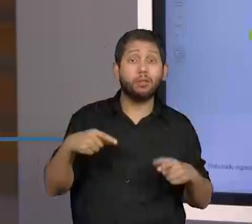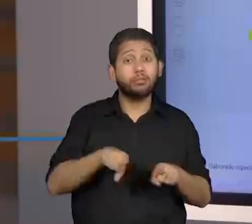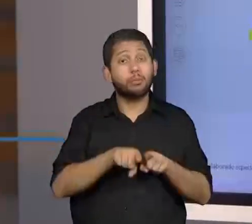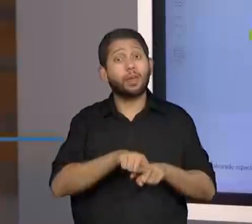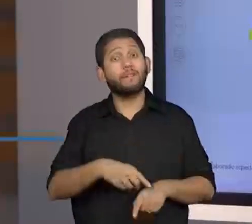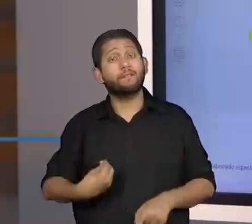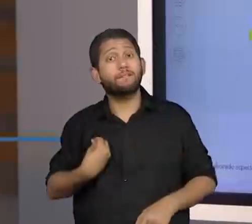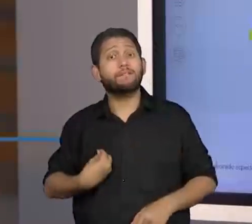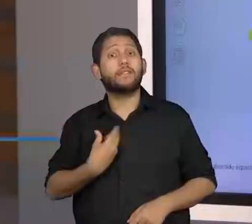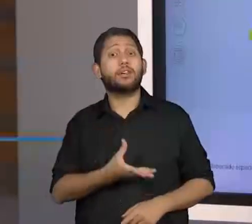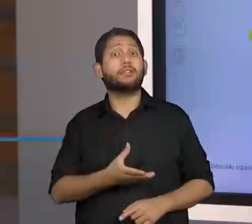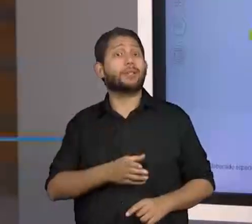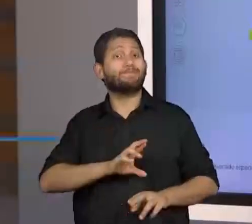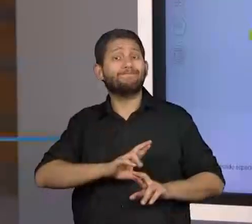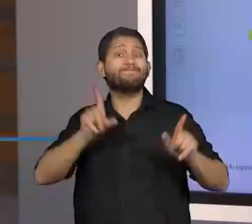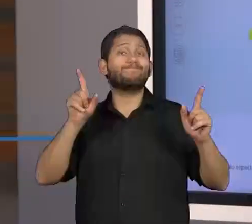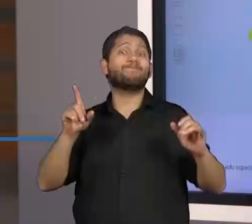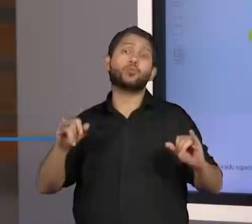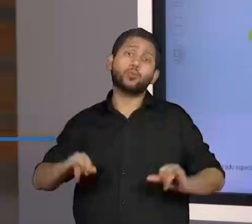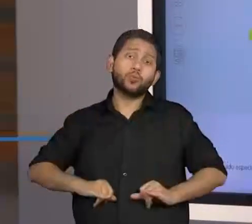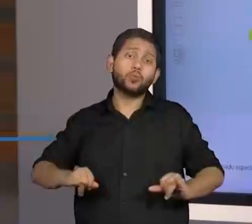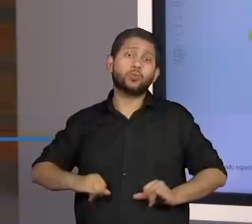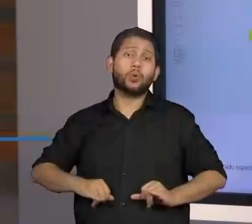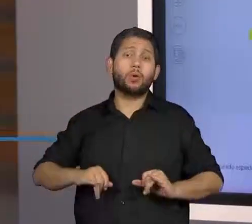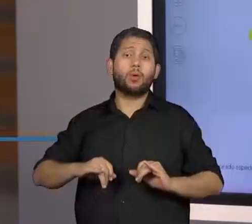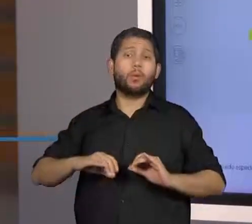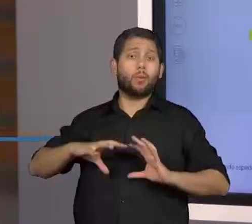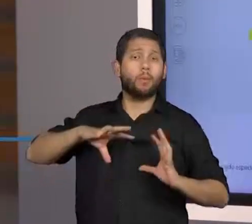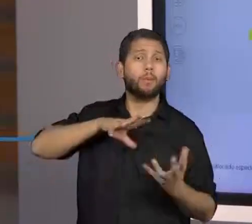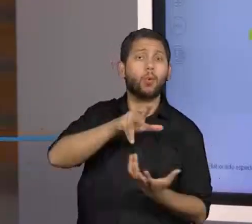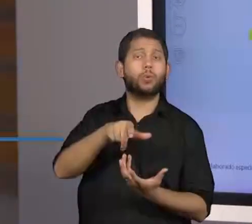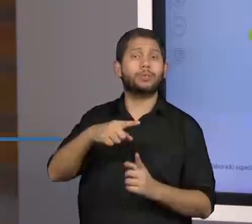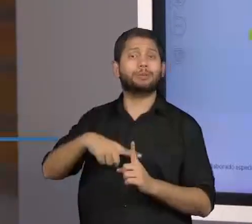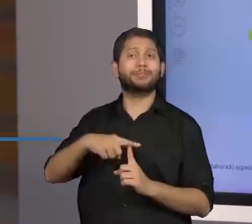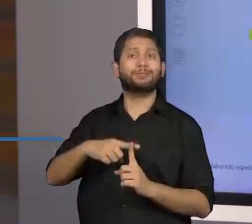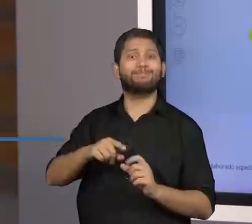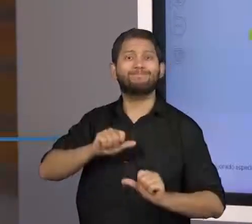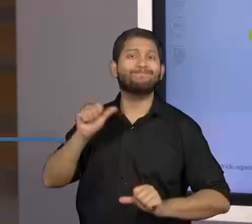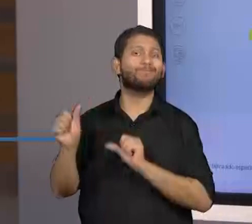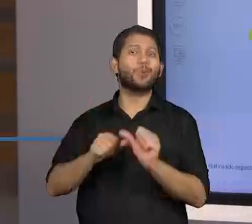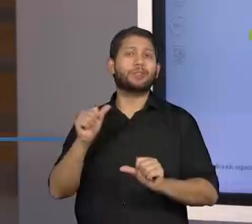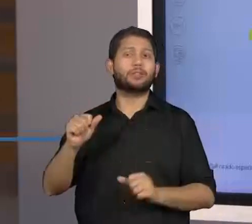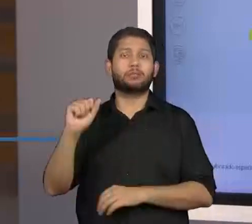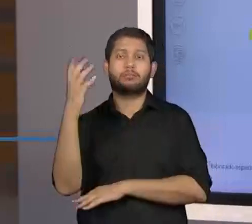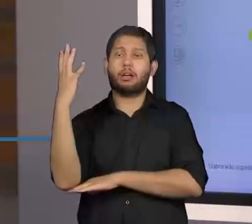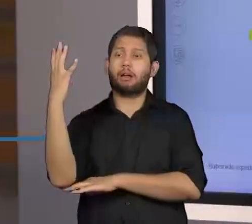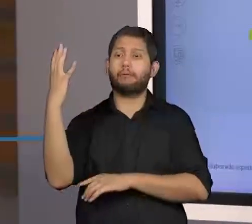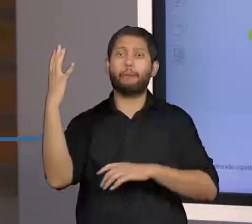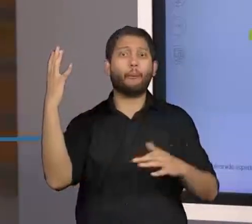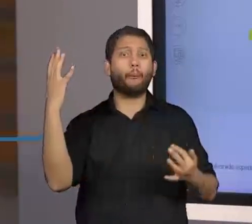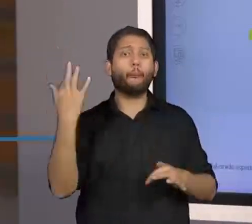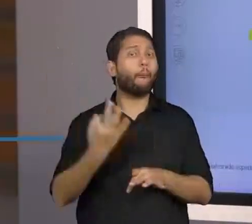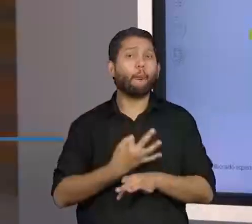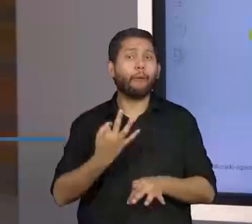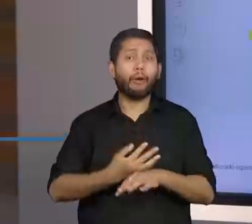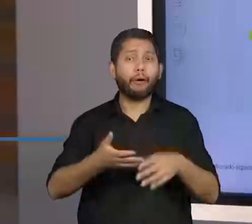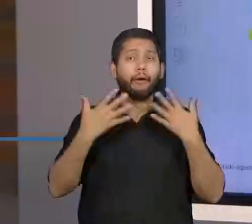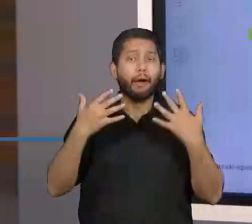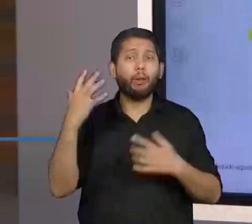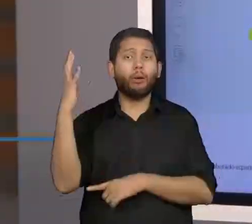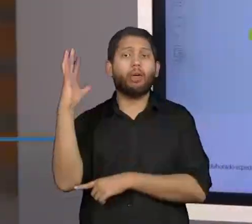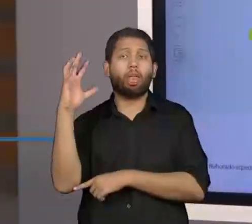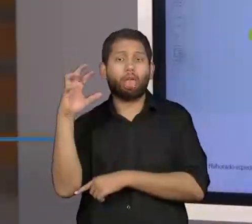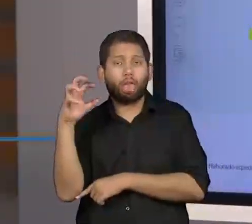Terra, mudando completamente aí, a imagem que a Terra tem. Então, a gente começa a perceber aí que esses